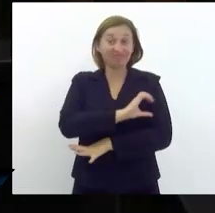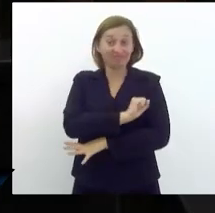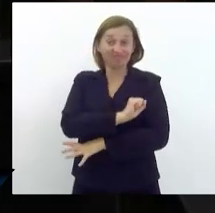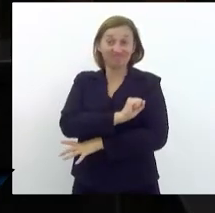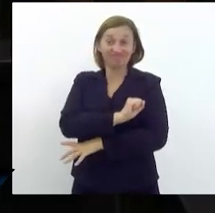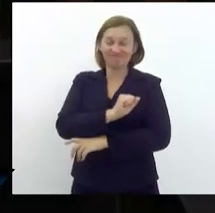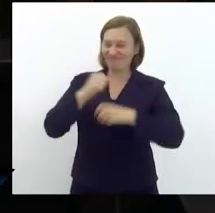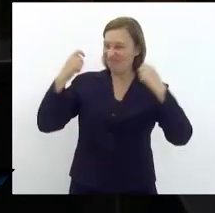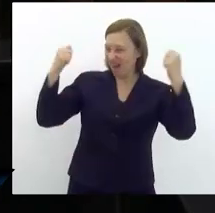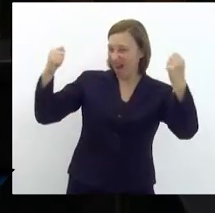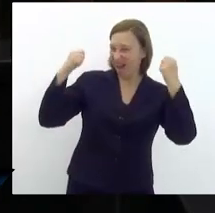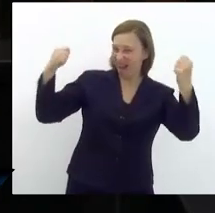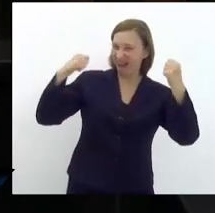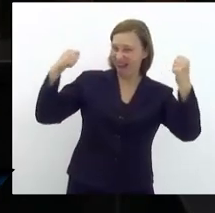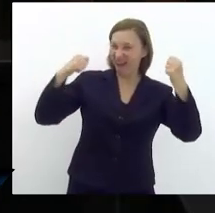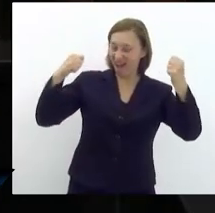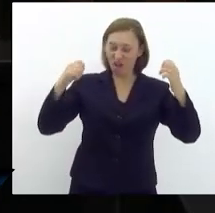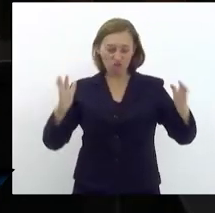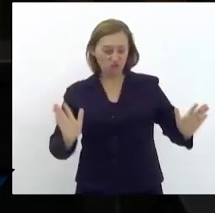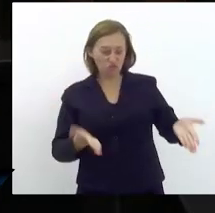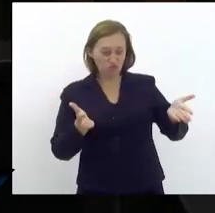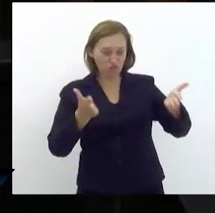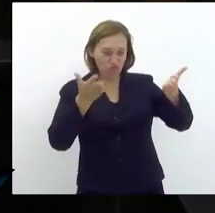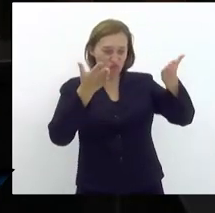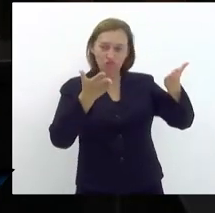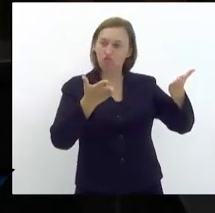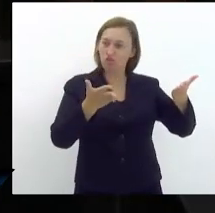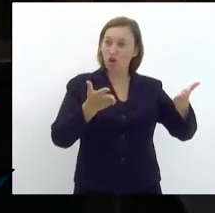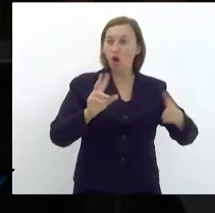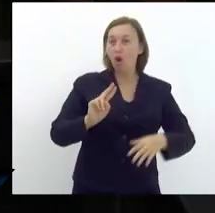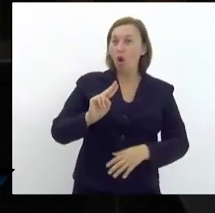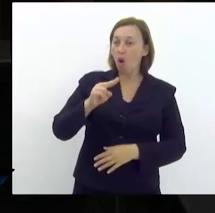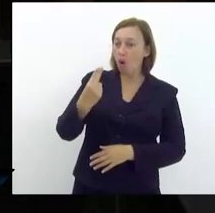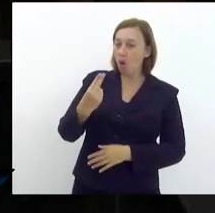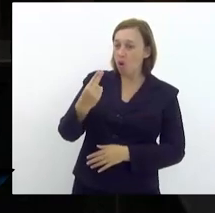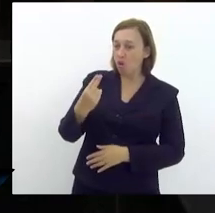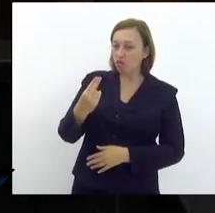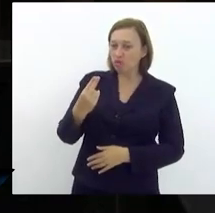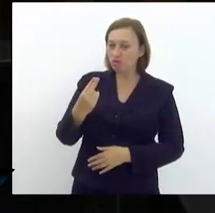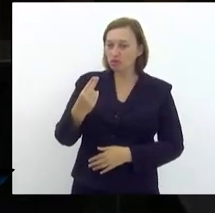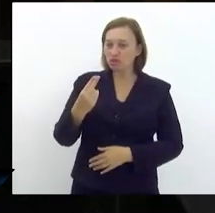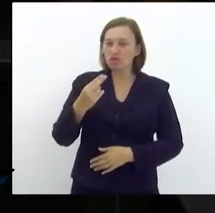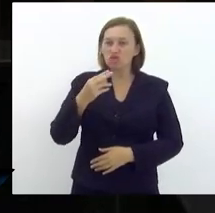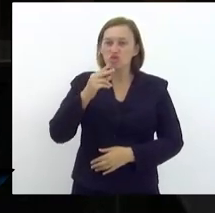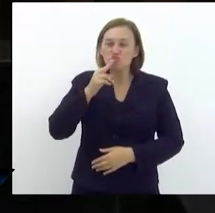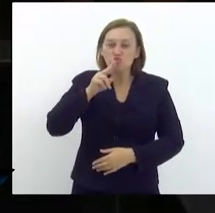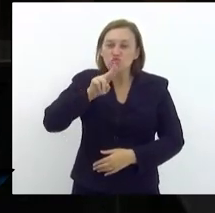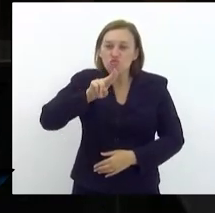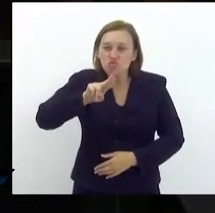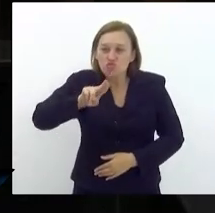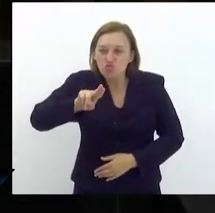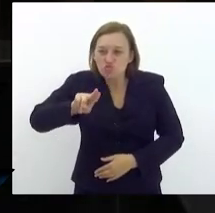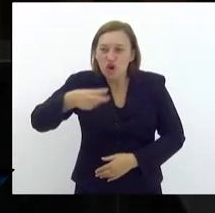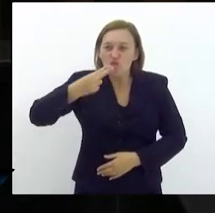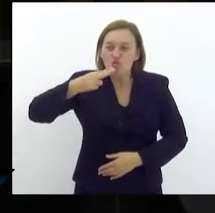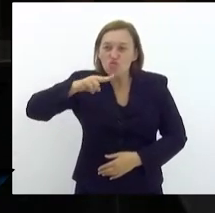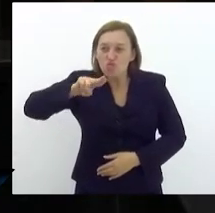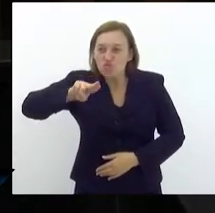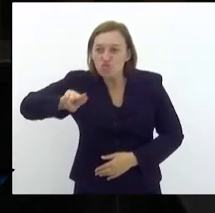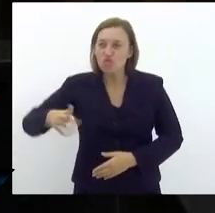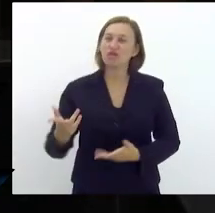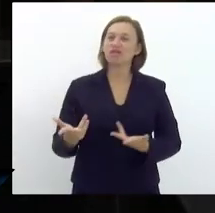para incentivar ou vaiar os times que estão pelejando